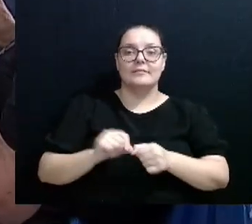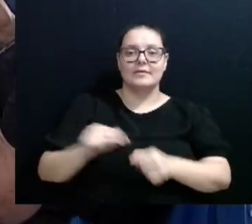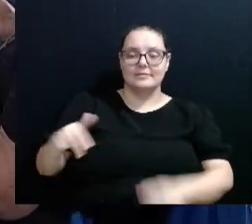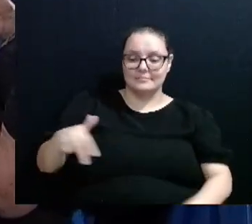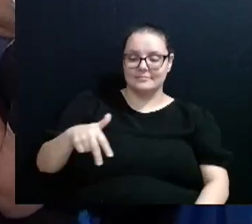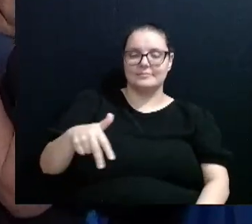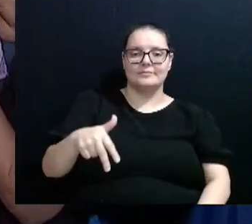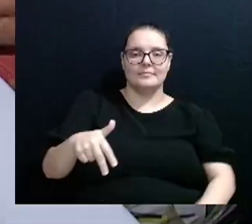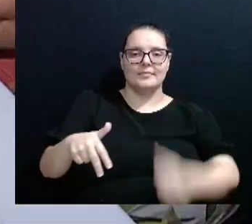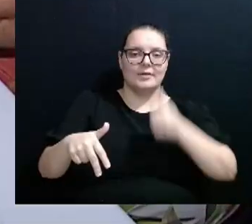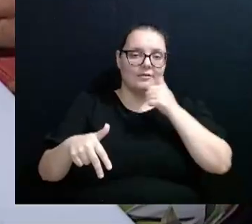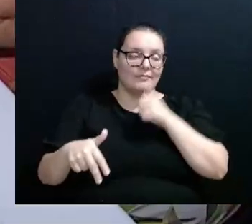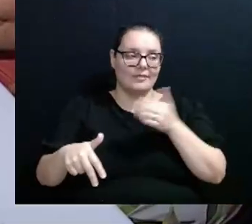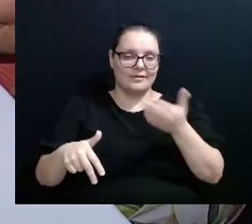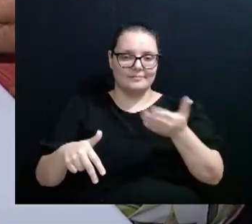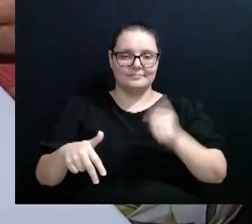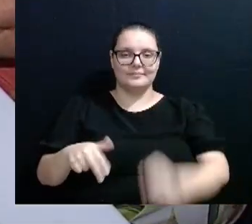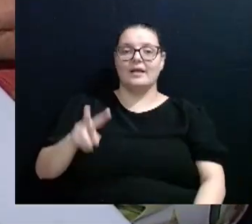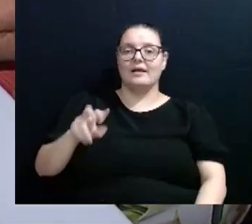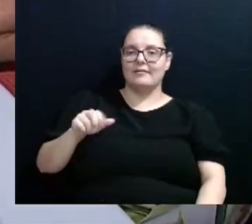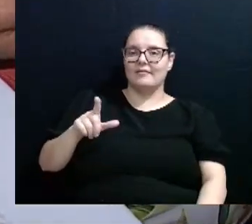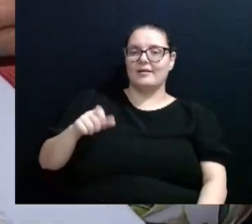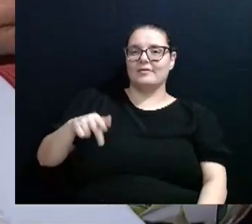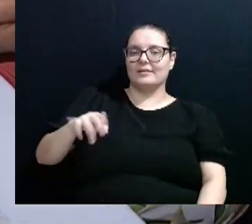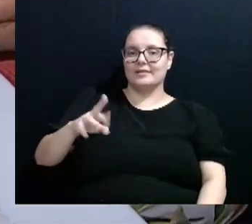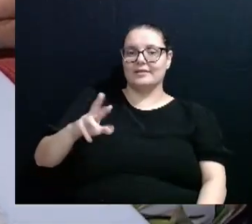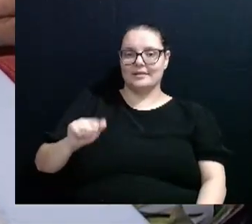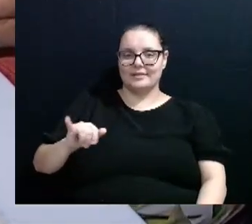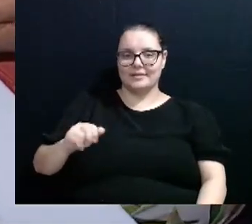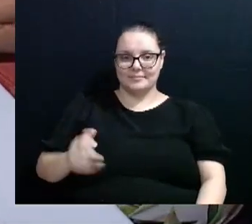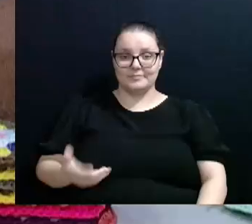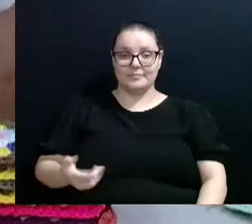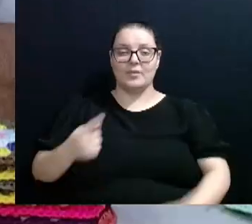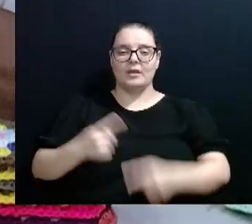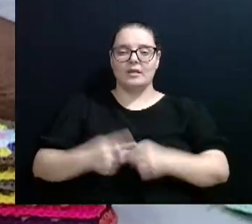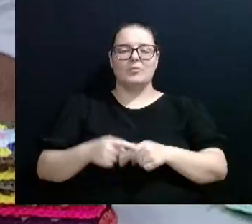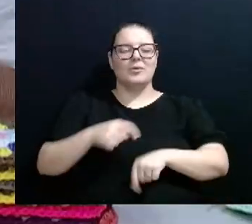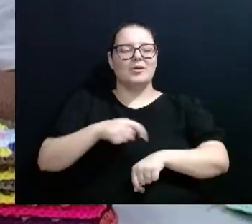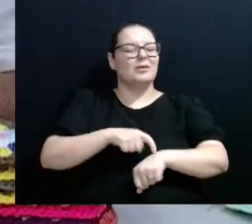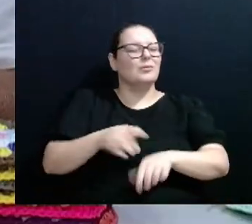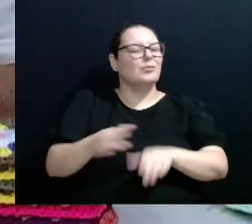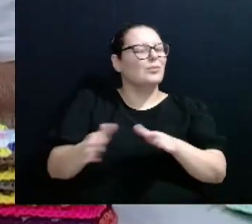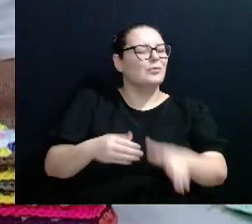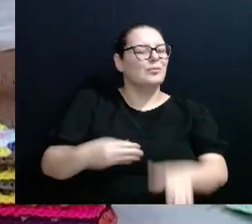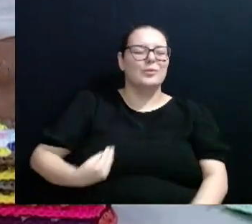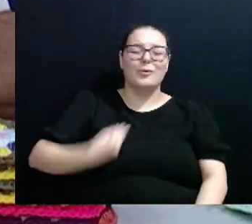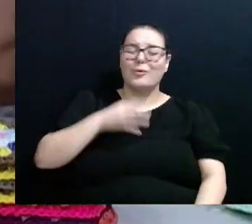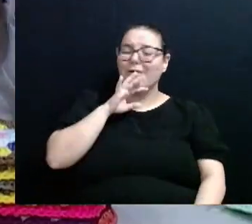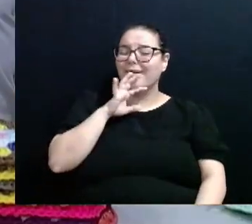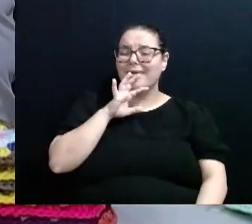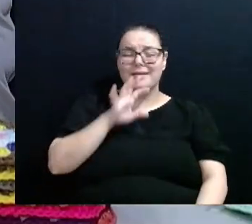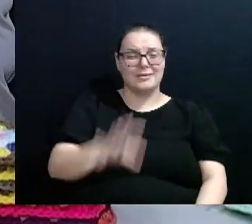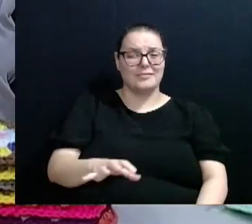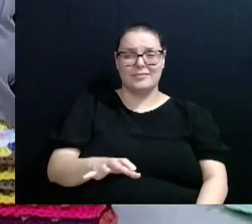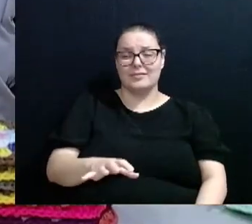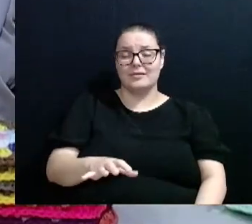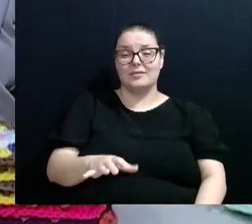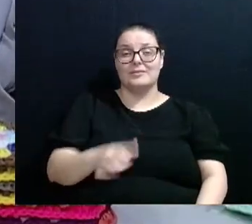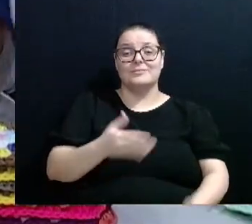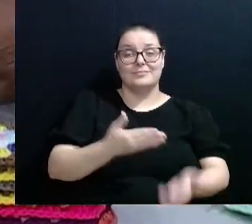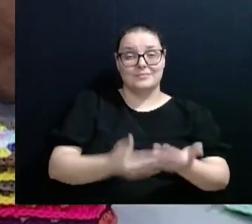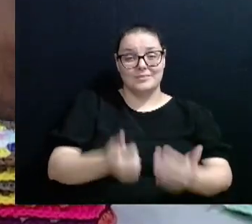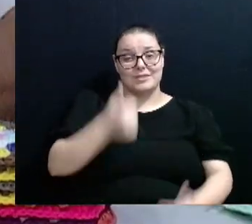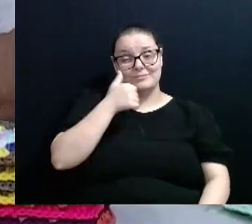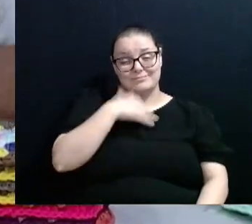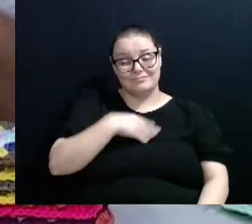foi a Valquíria, porque eu estava passando numa fase assim terrível, eu perdi uma filha, sabe?